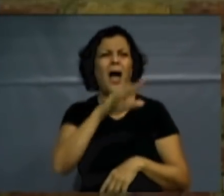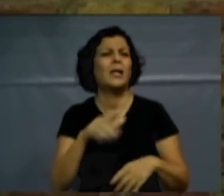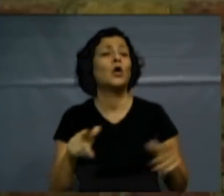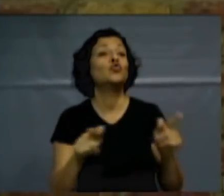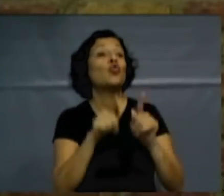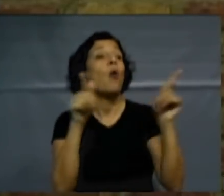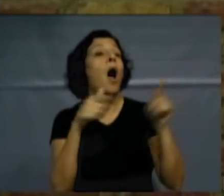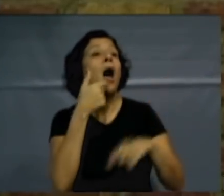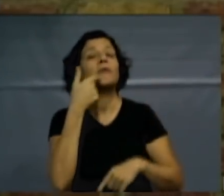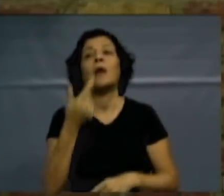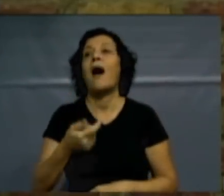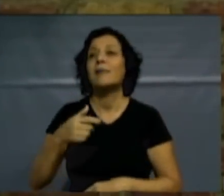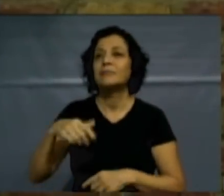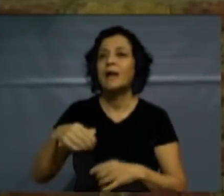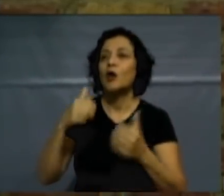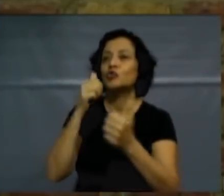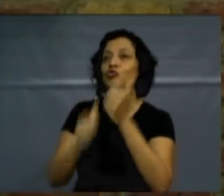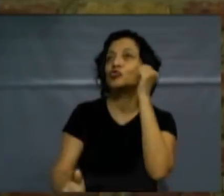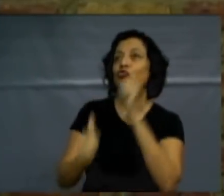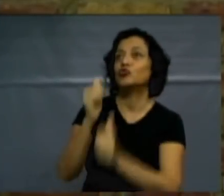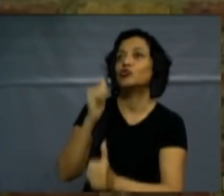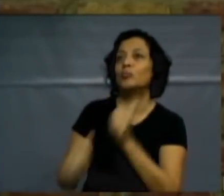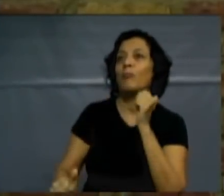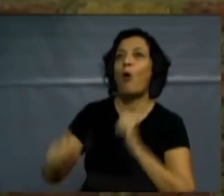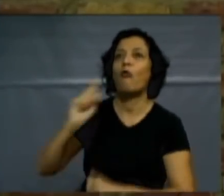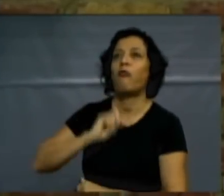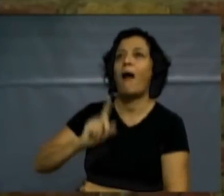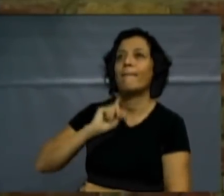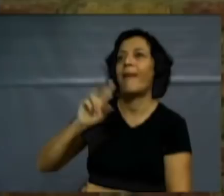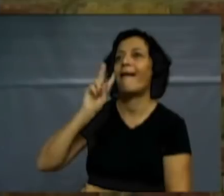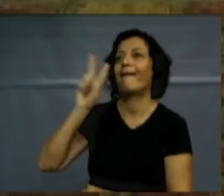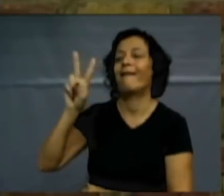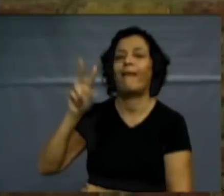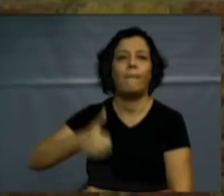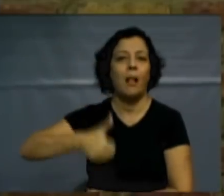jogo do Flamengo, do qualquer um que seja aí.